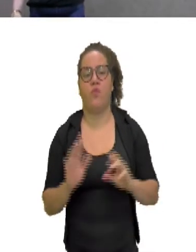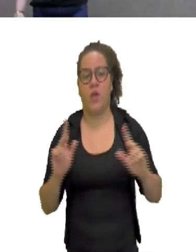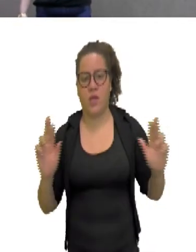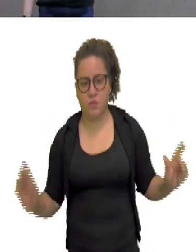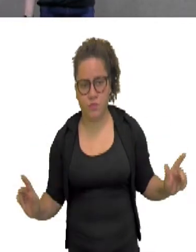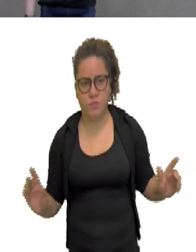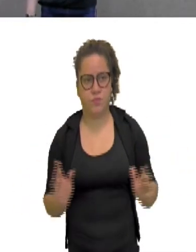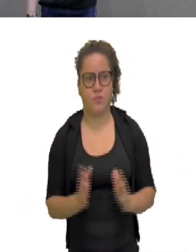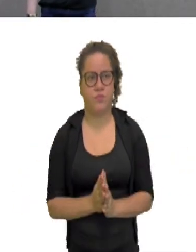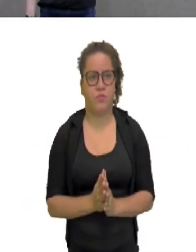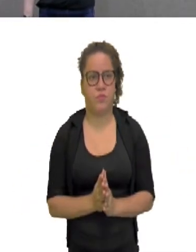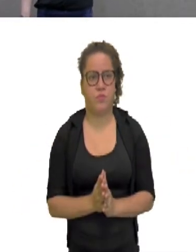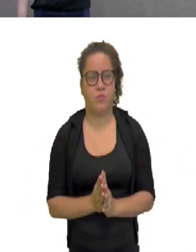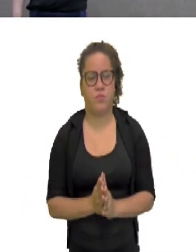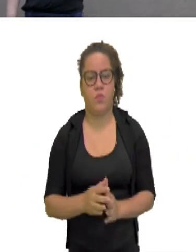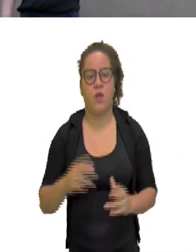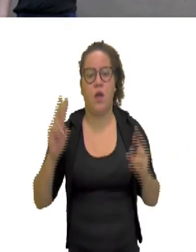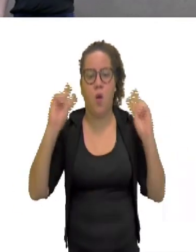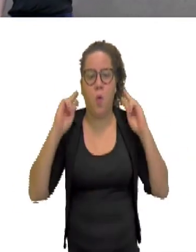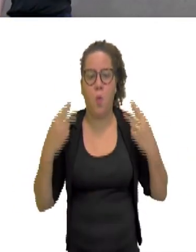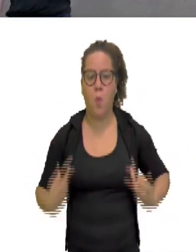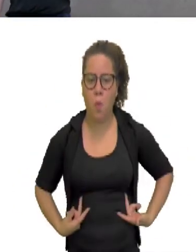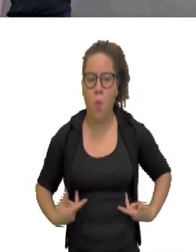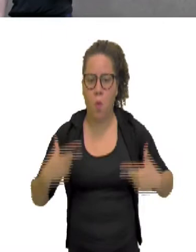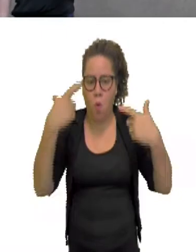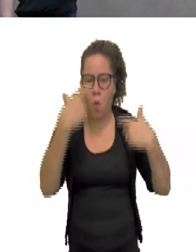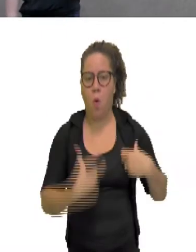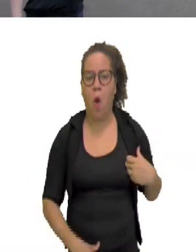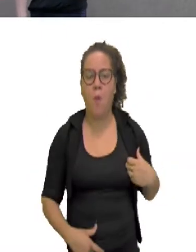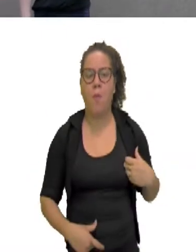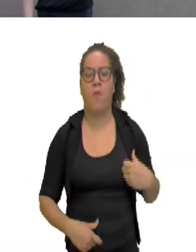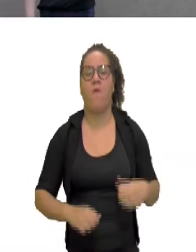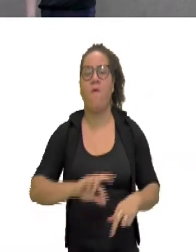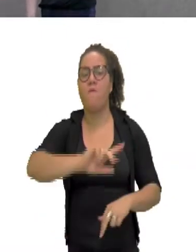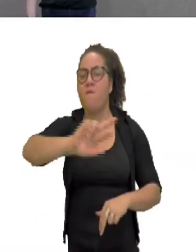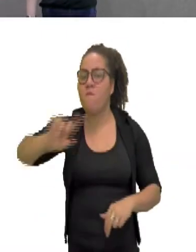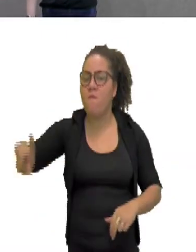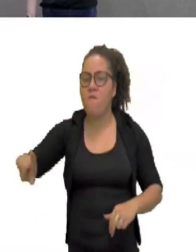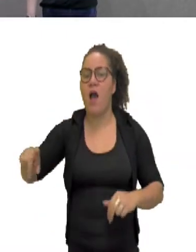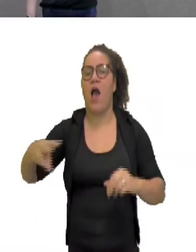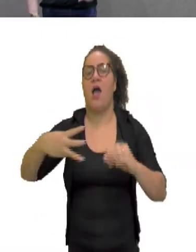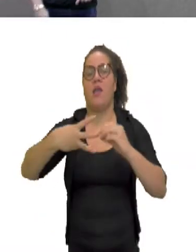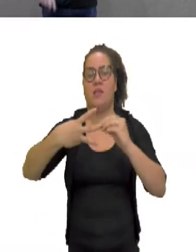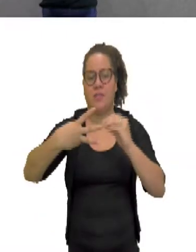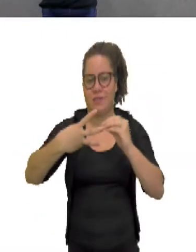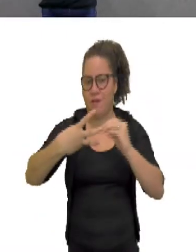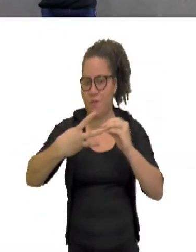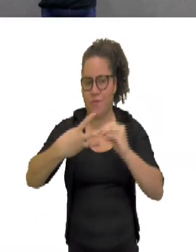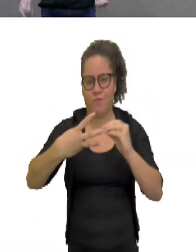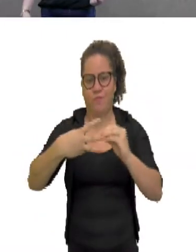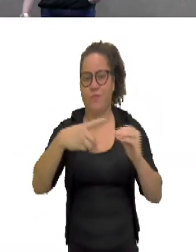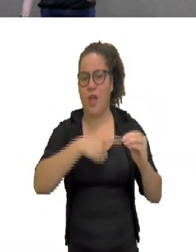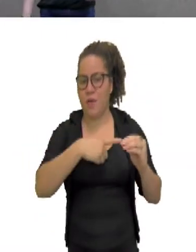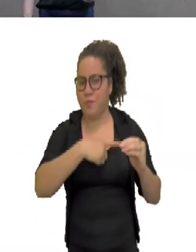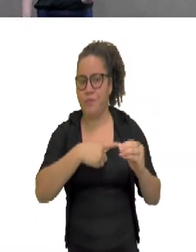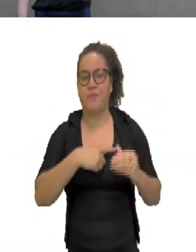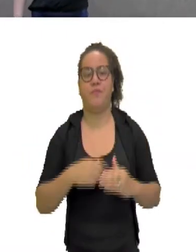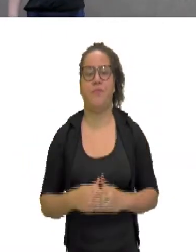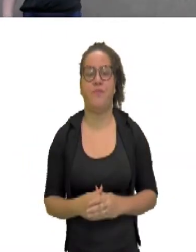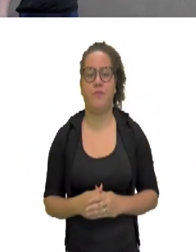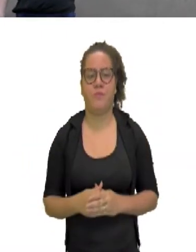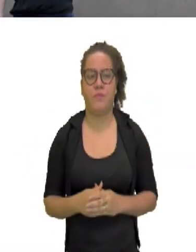frente. O ser humano é pluricelular, ou seja, ele é constituído de muitas